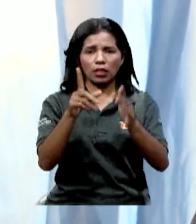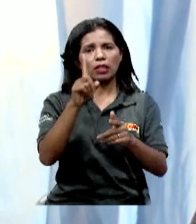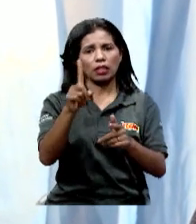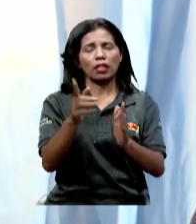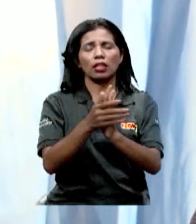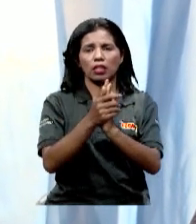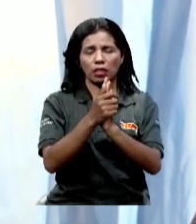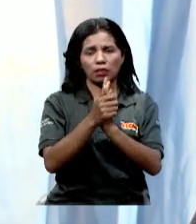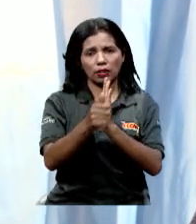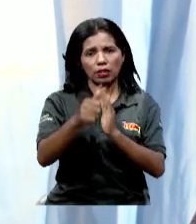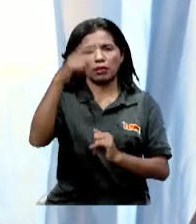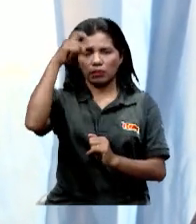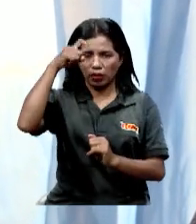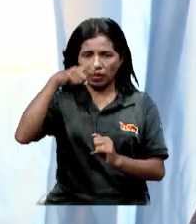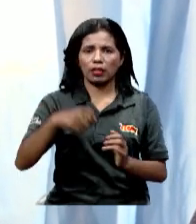capacidade intelectual,